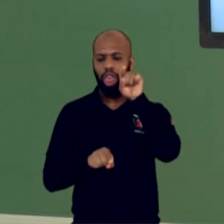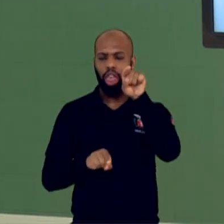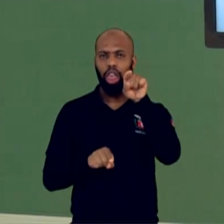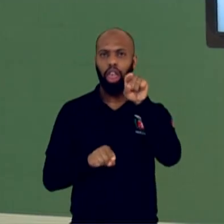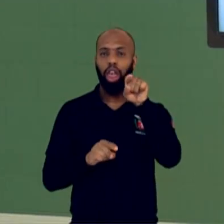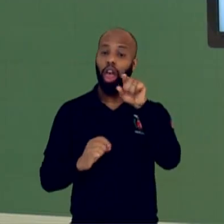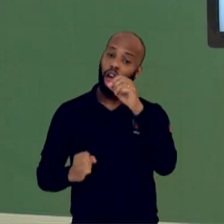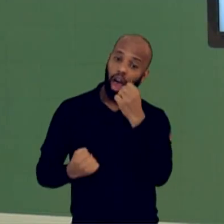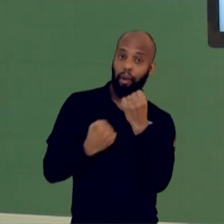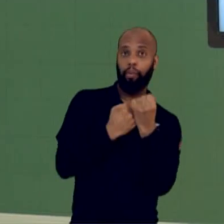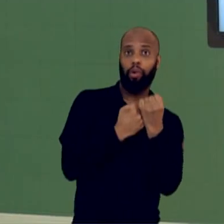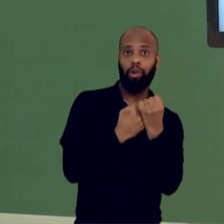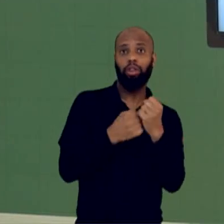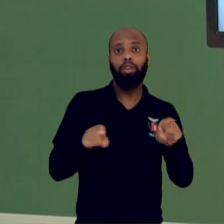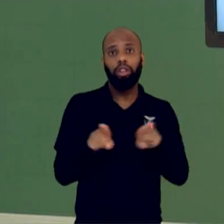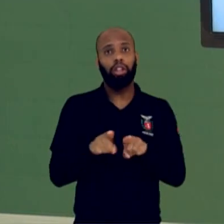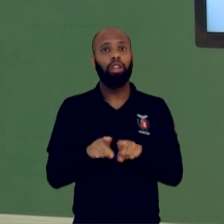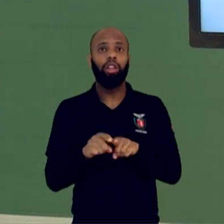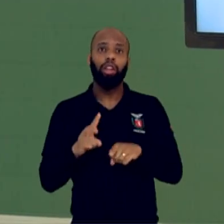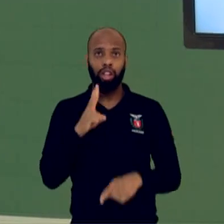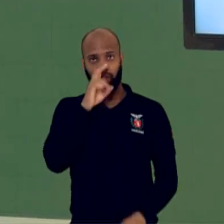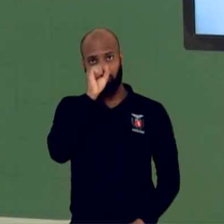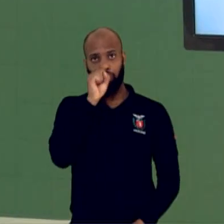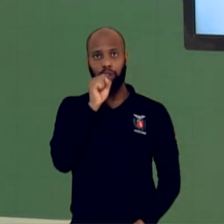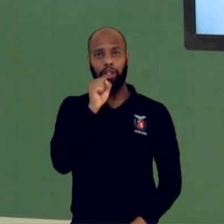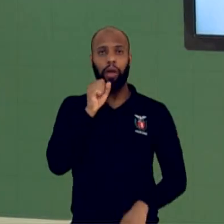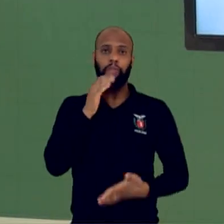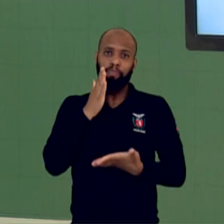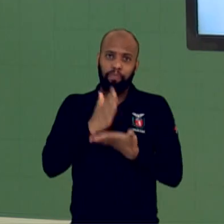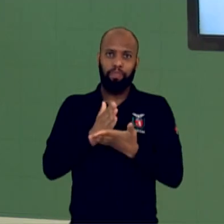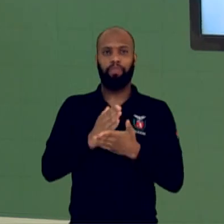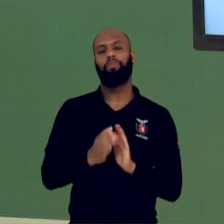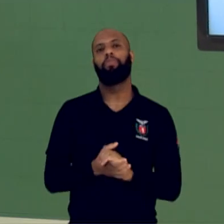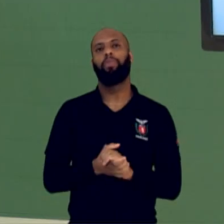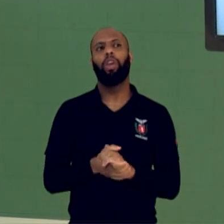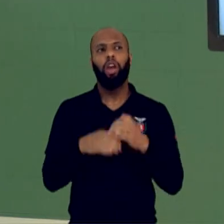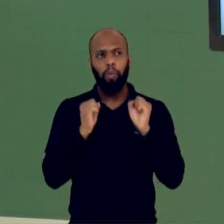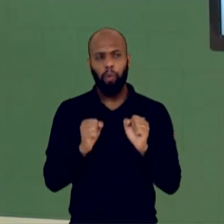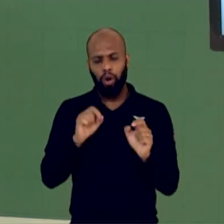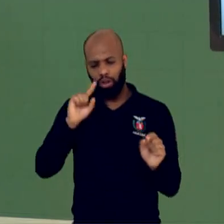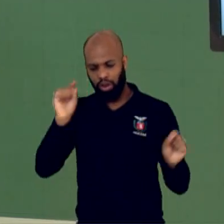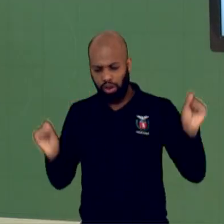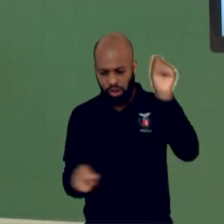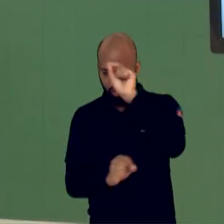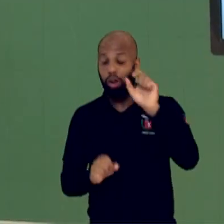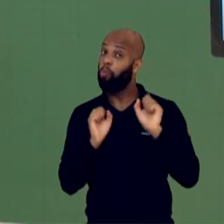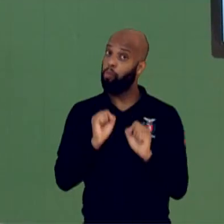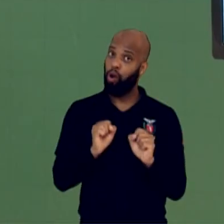apoio, força potente. Posso inverter? Posso.